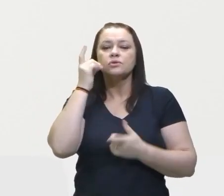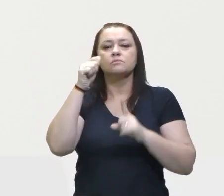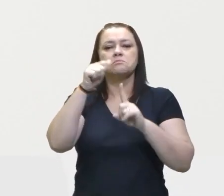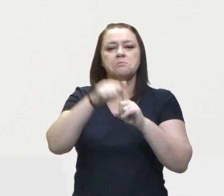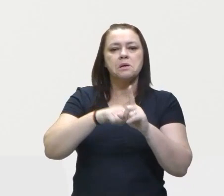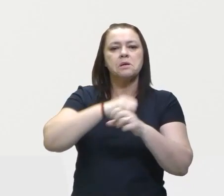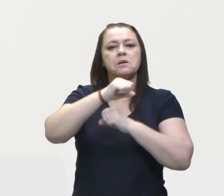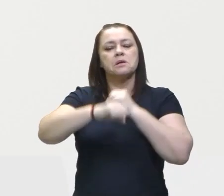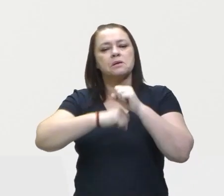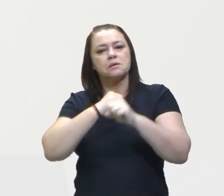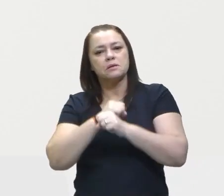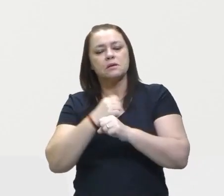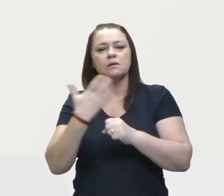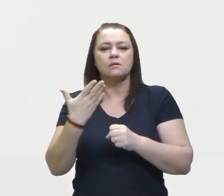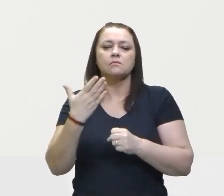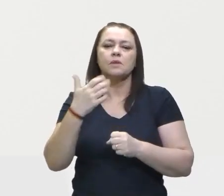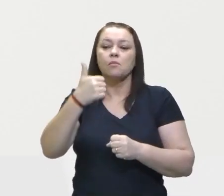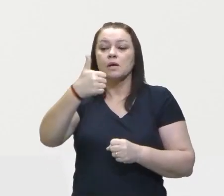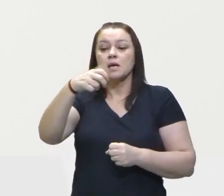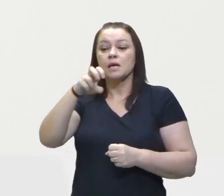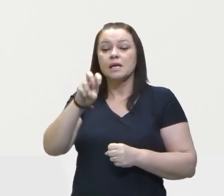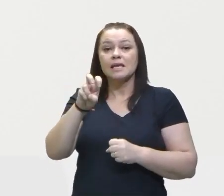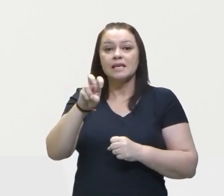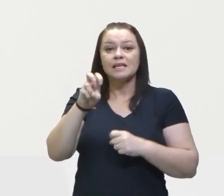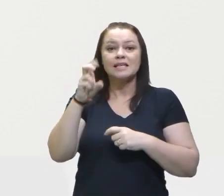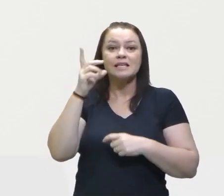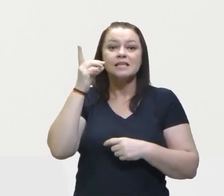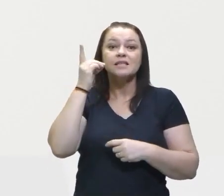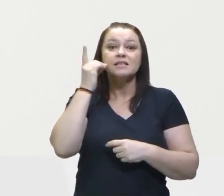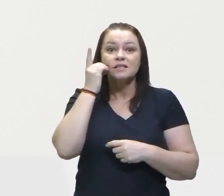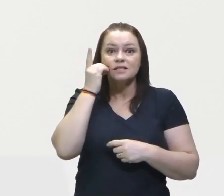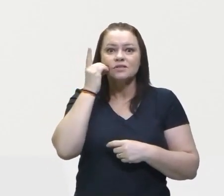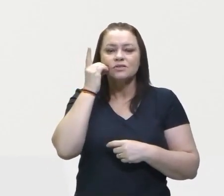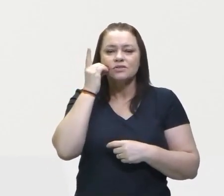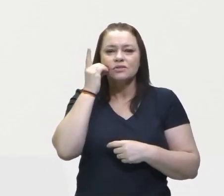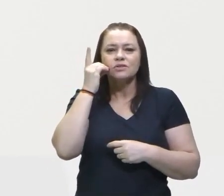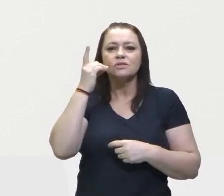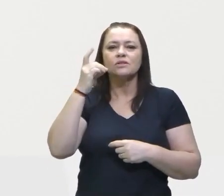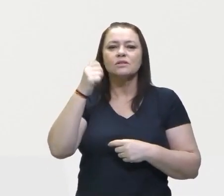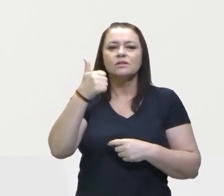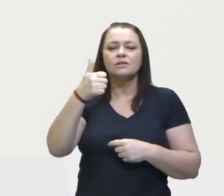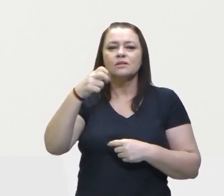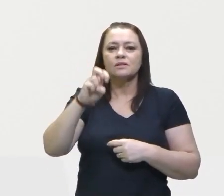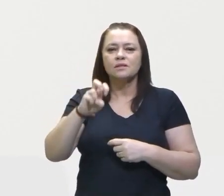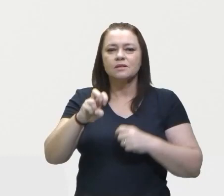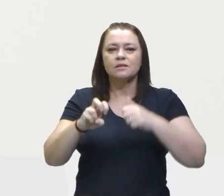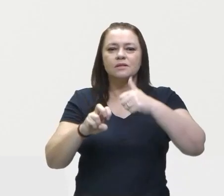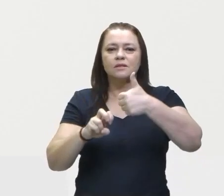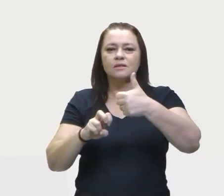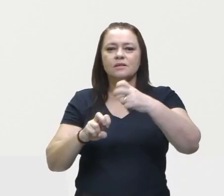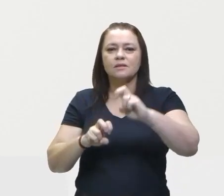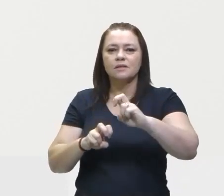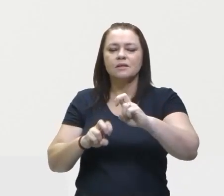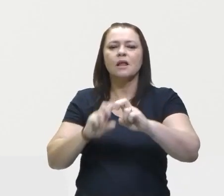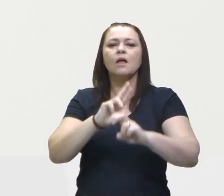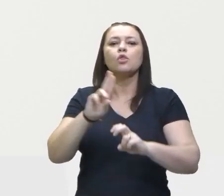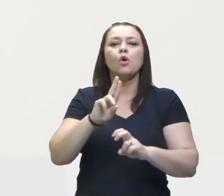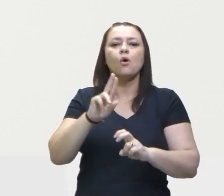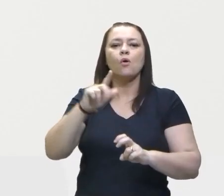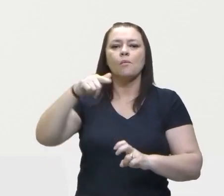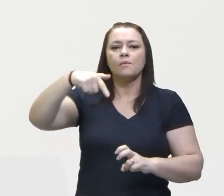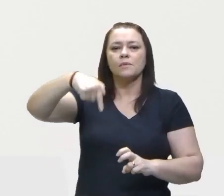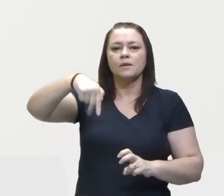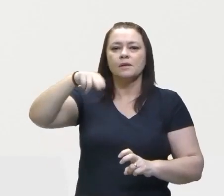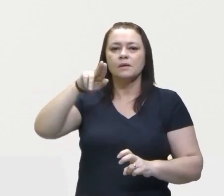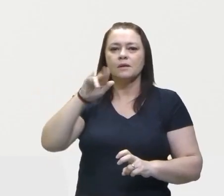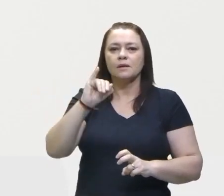lá. Para 15 dias, olha aqui é o tempo. A cada 15 dias, nós chamamos de quinzena, né?